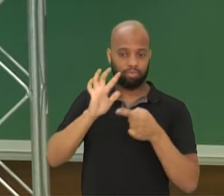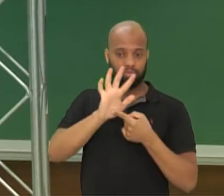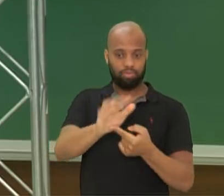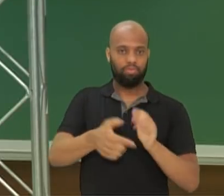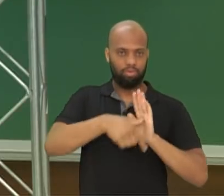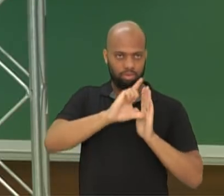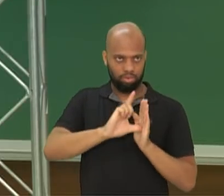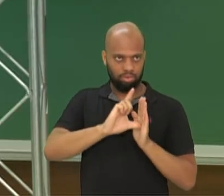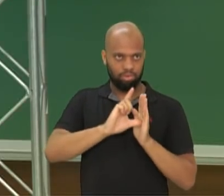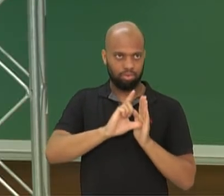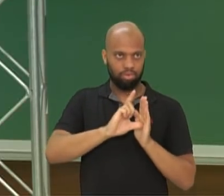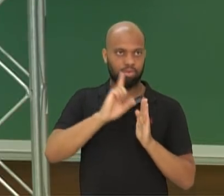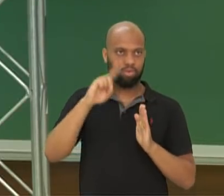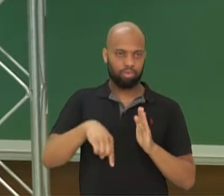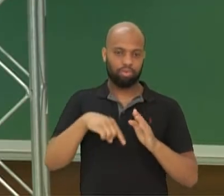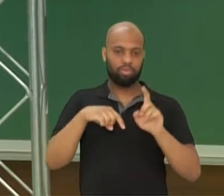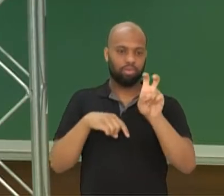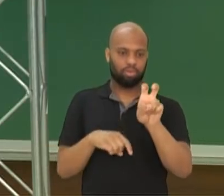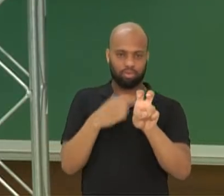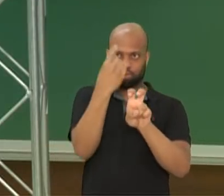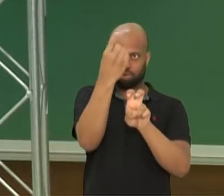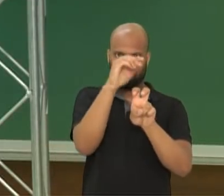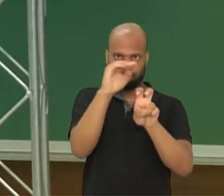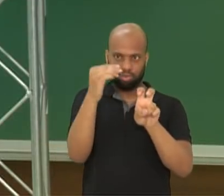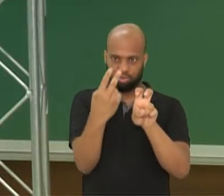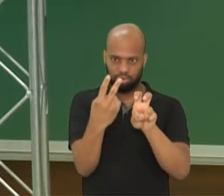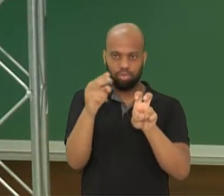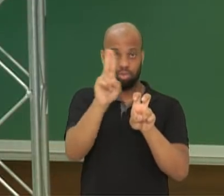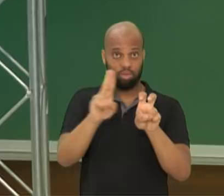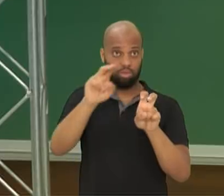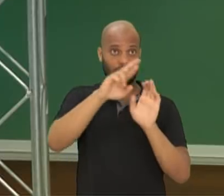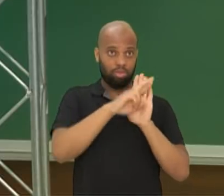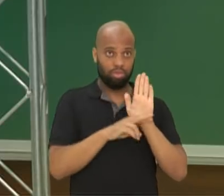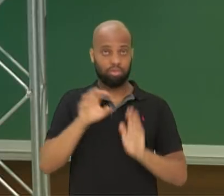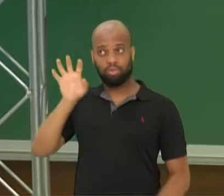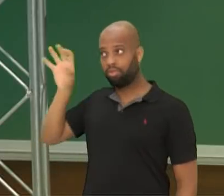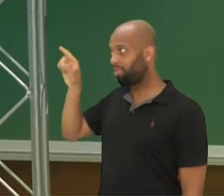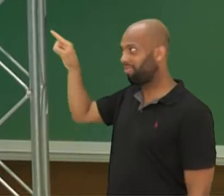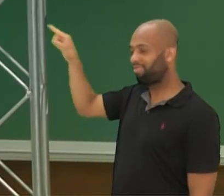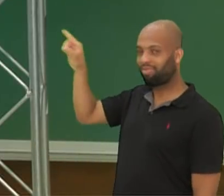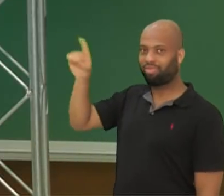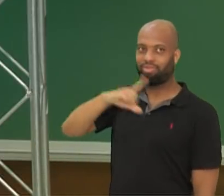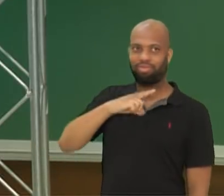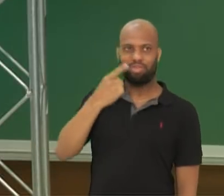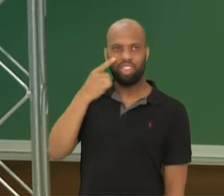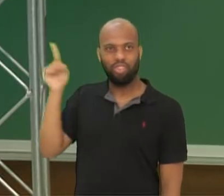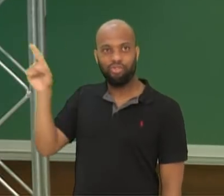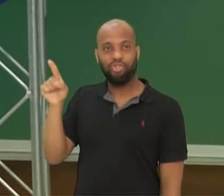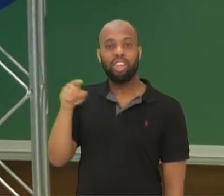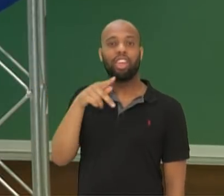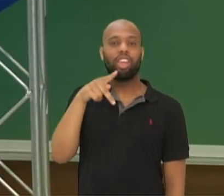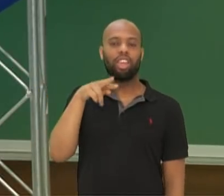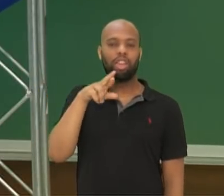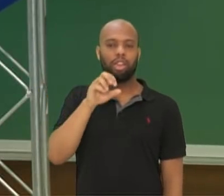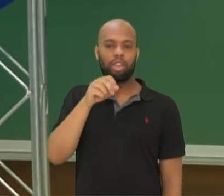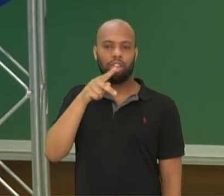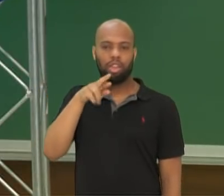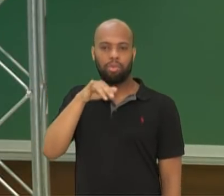pouco, é o 5 elevado a meio, aplicando essa propriedade, ó. Raiz enésima de A elevado a